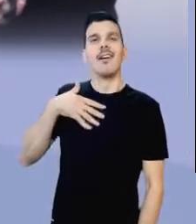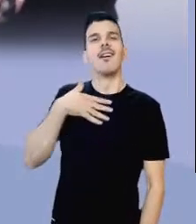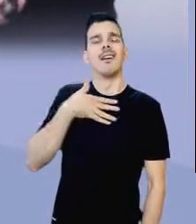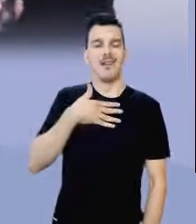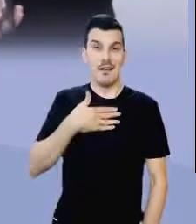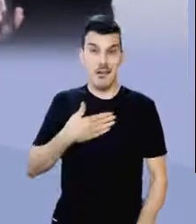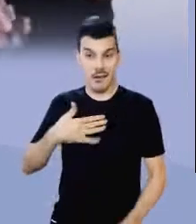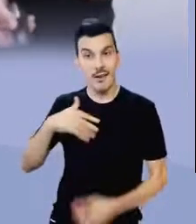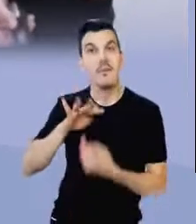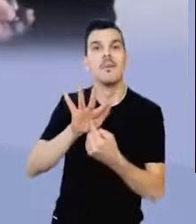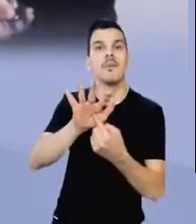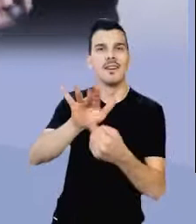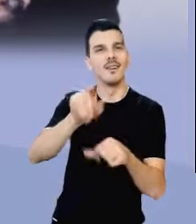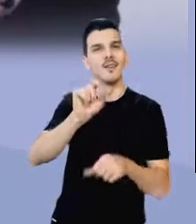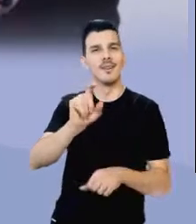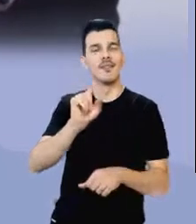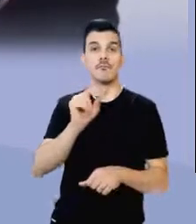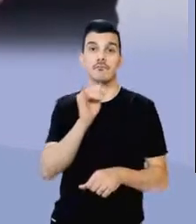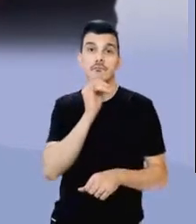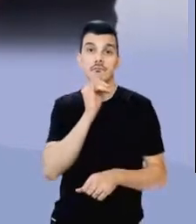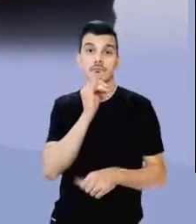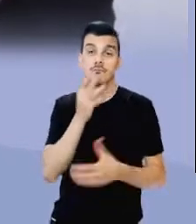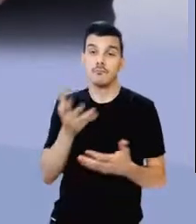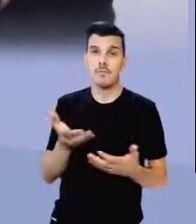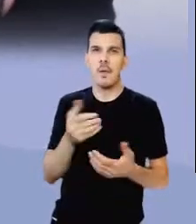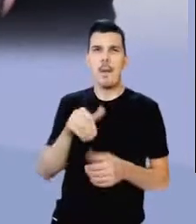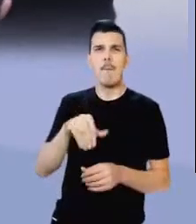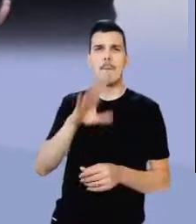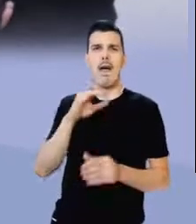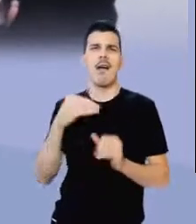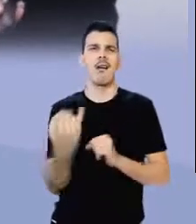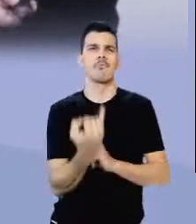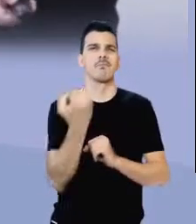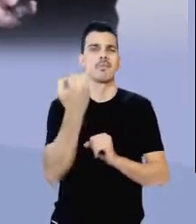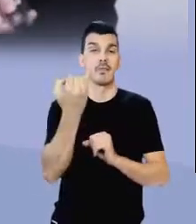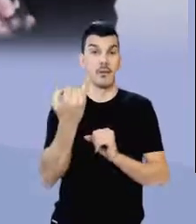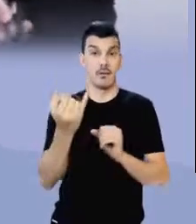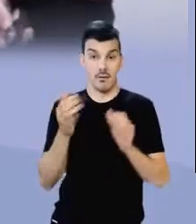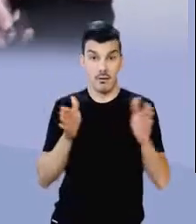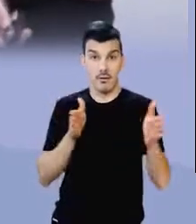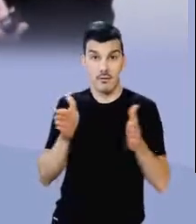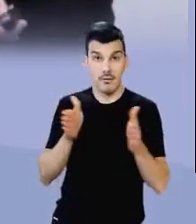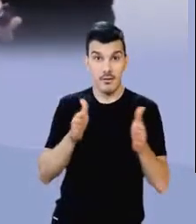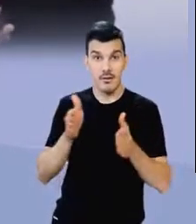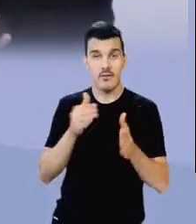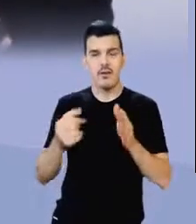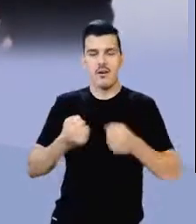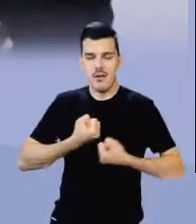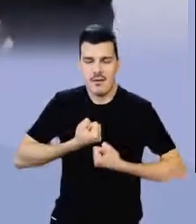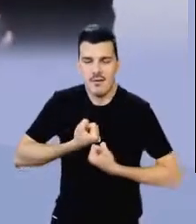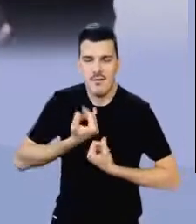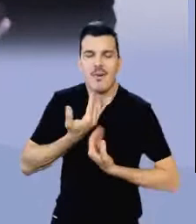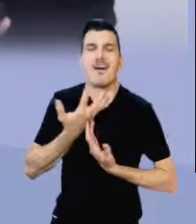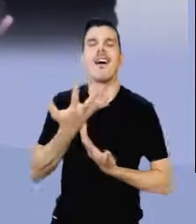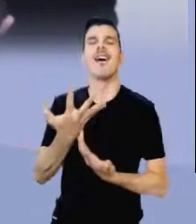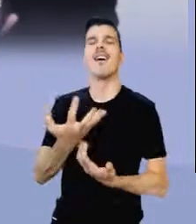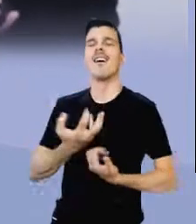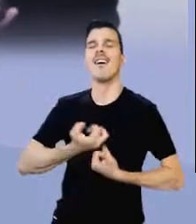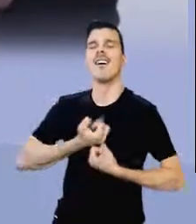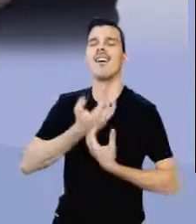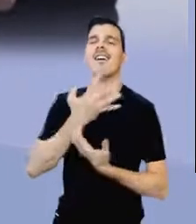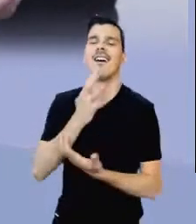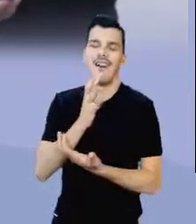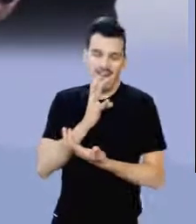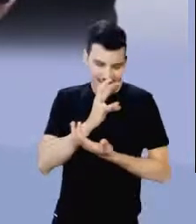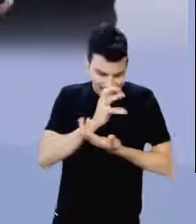período revelações como uma das mais significativas de seu tempo, expressões de amor,